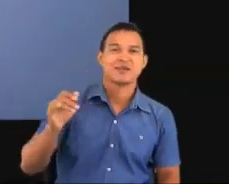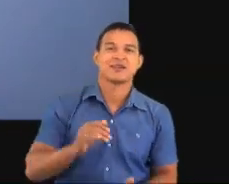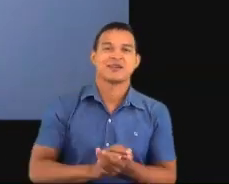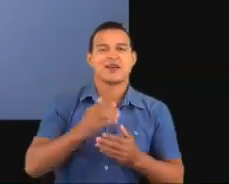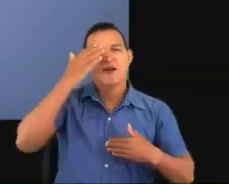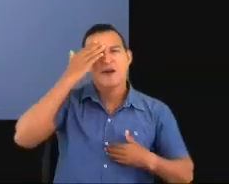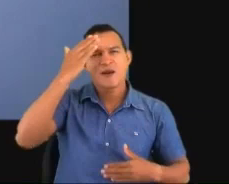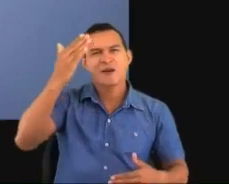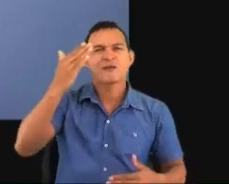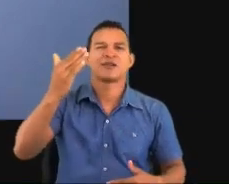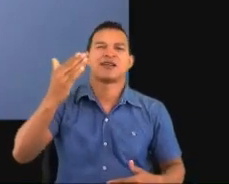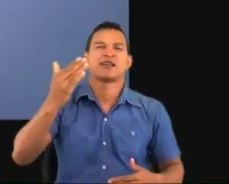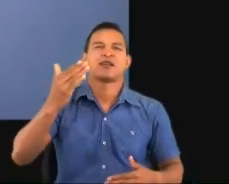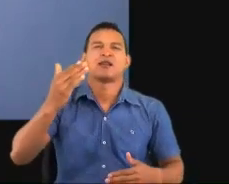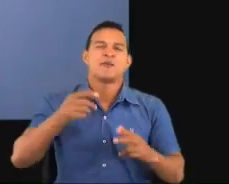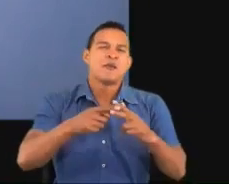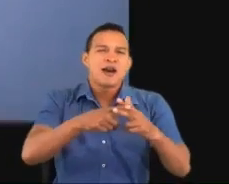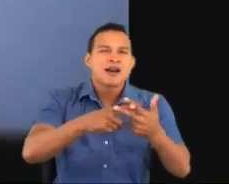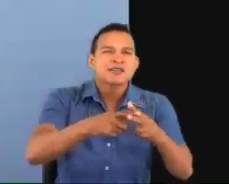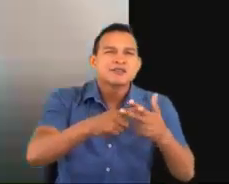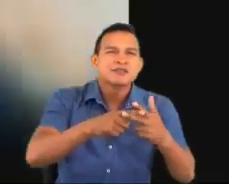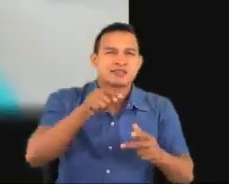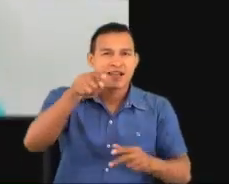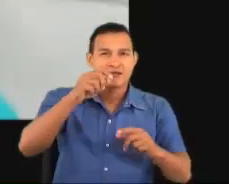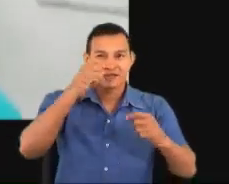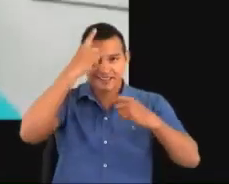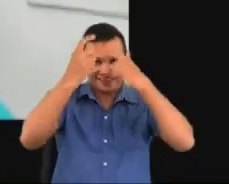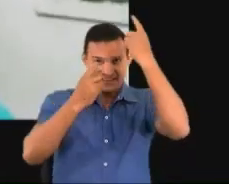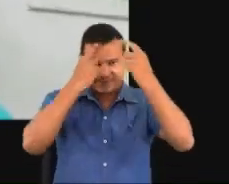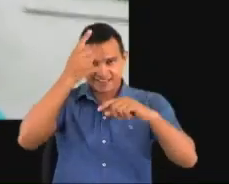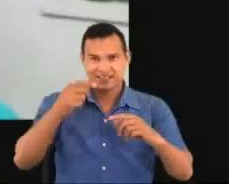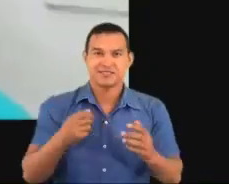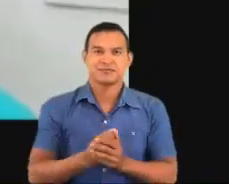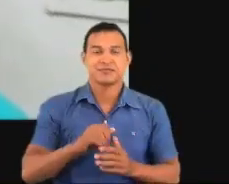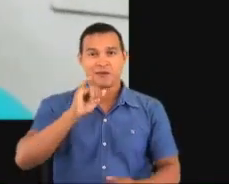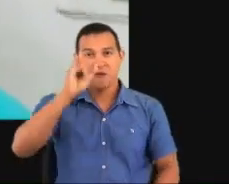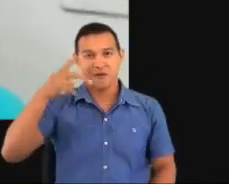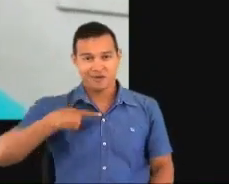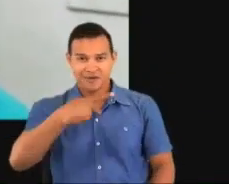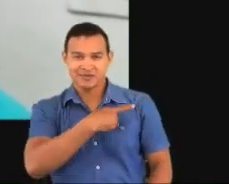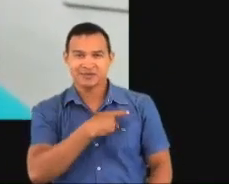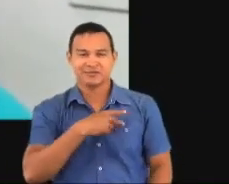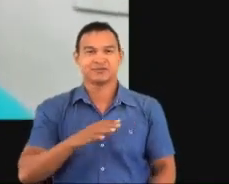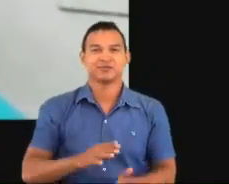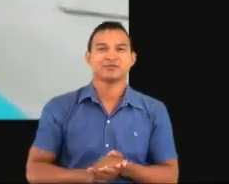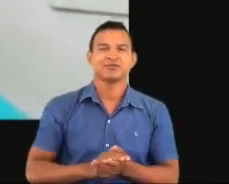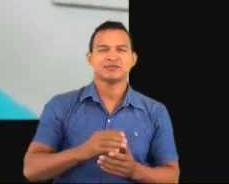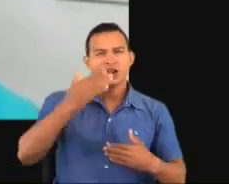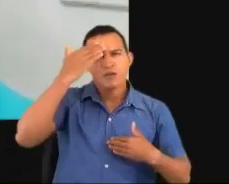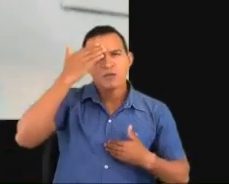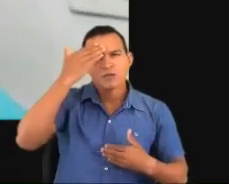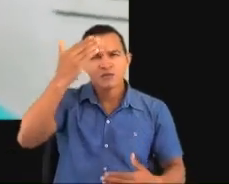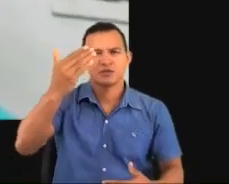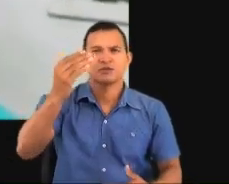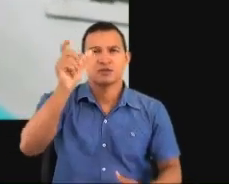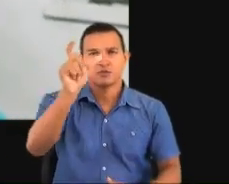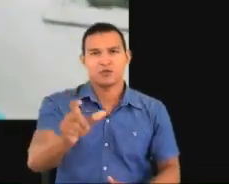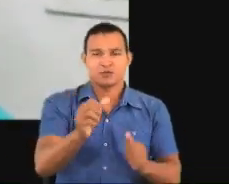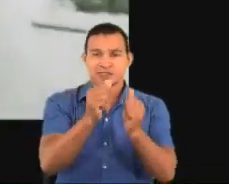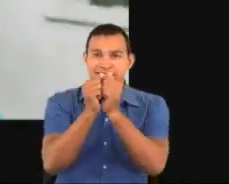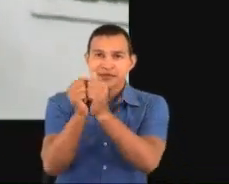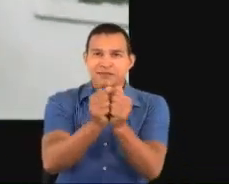por buscar se adaptar e por ser criativo. Oi, pastor, eu sou o Alberto e eu queria lhe agradecer pelo senhor estar